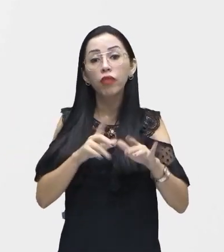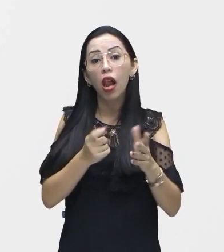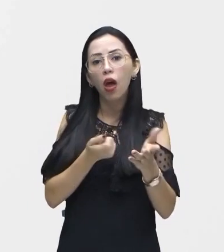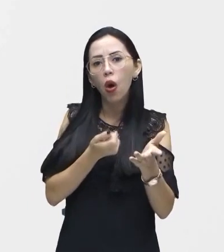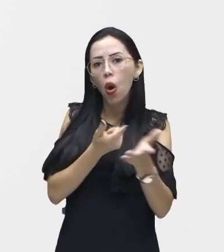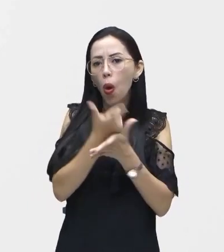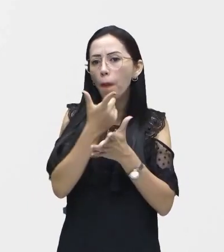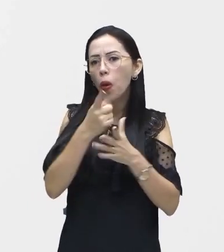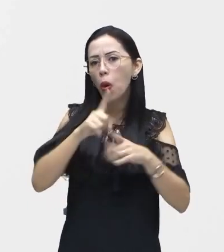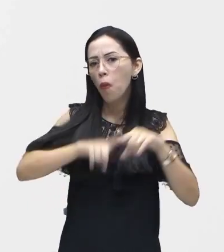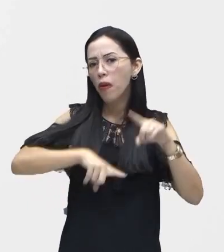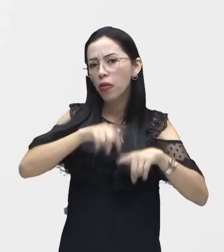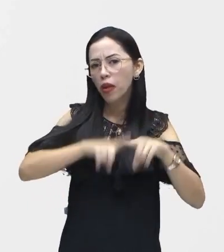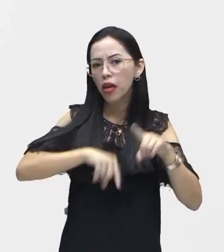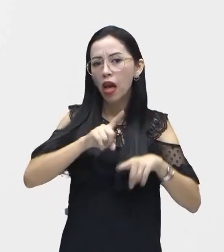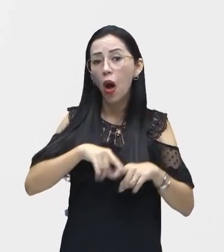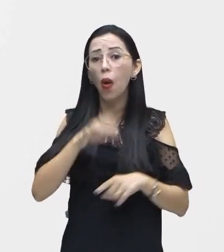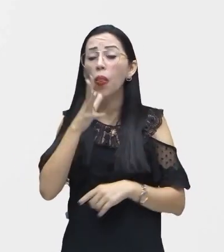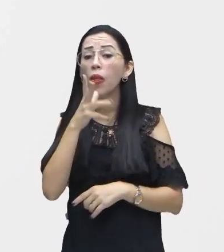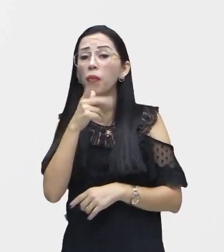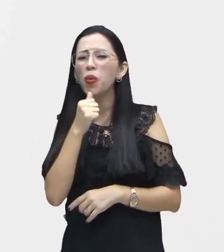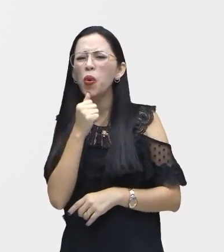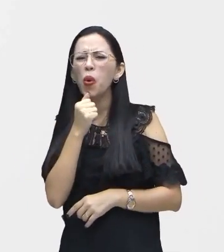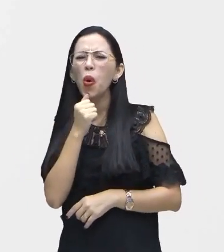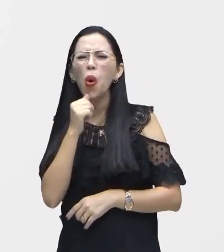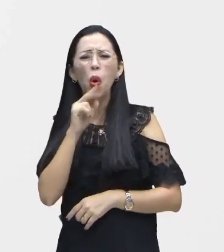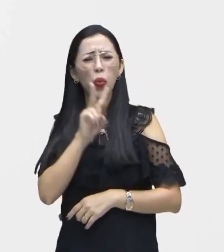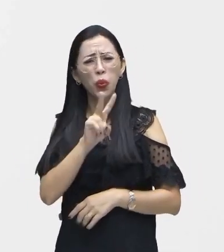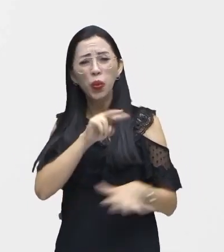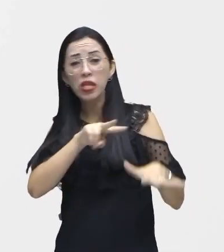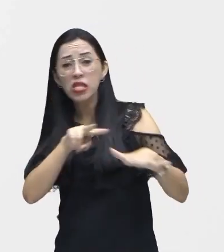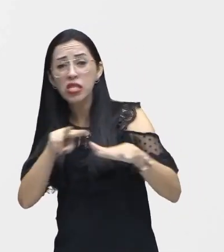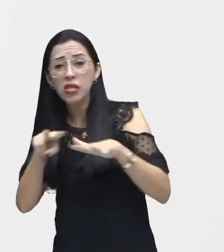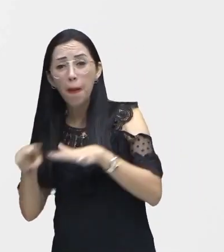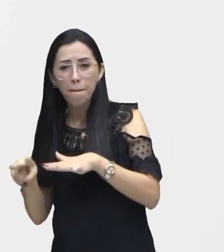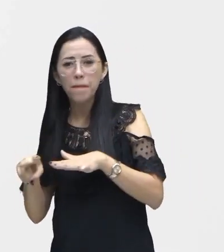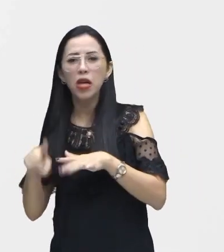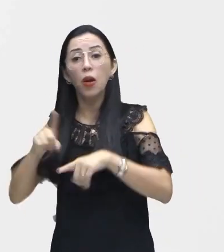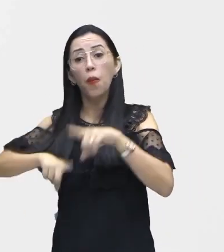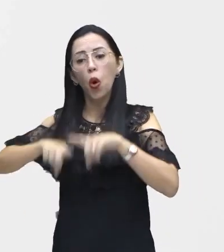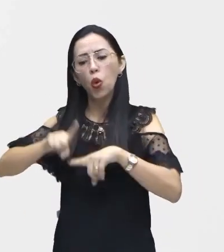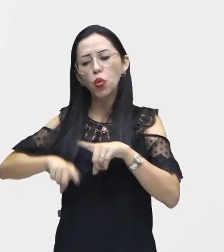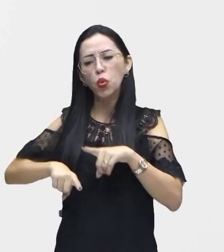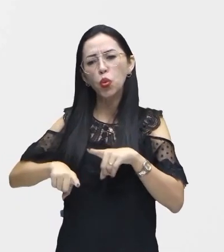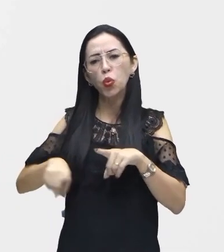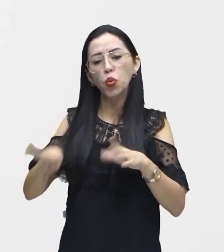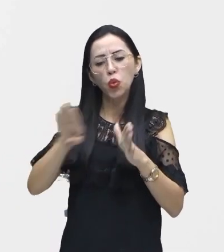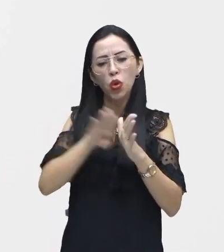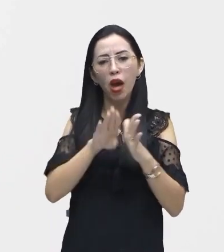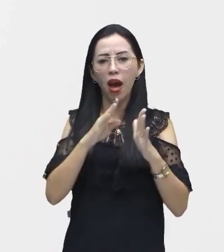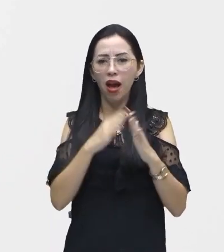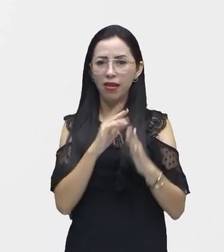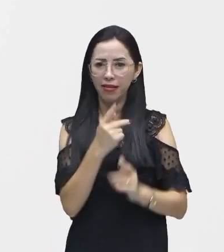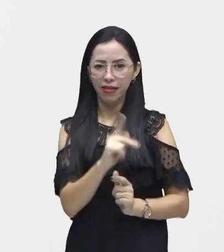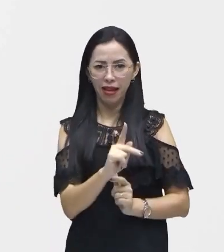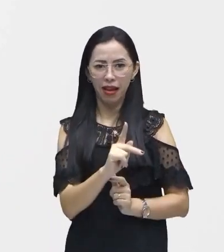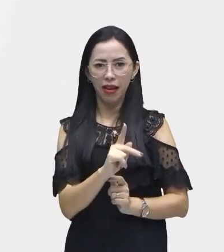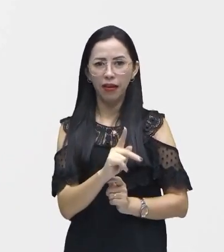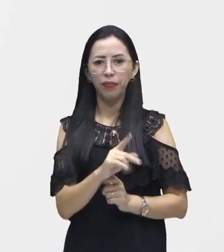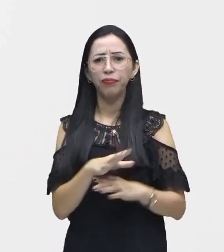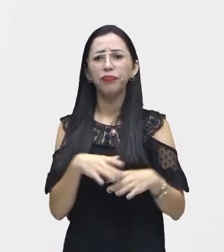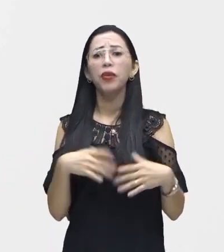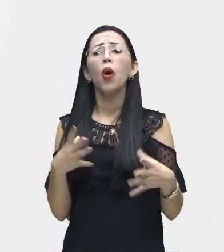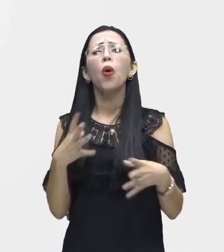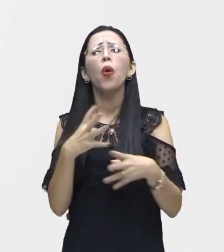para chegar. Qual o total desse tempo em dias? 10 dias, 12 dias, 14 dias